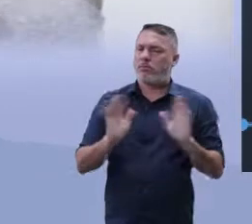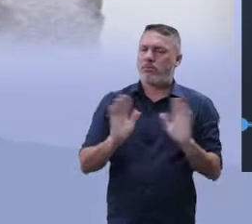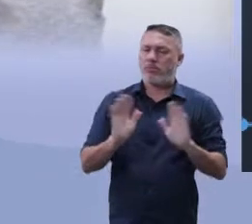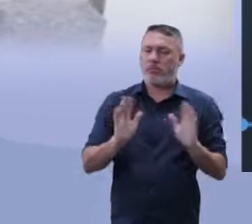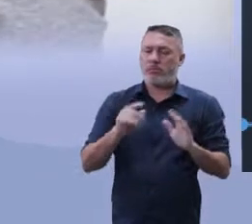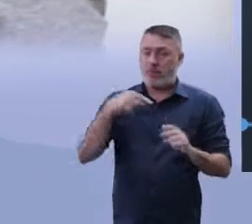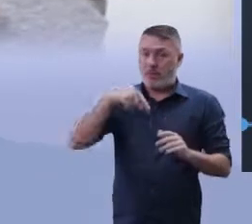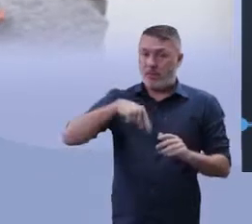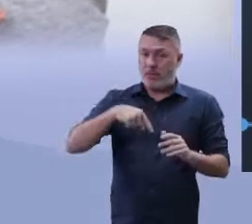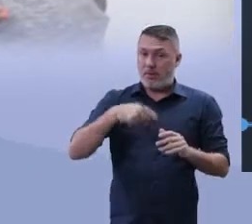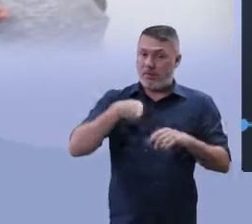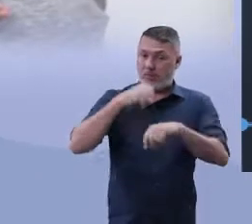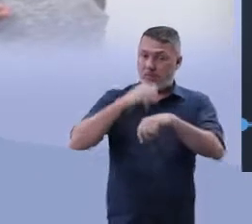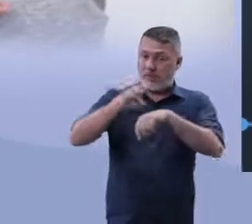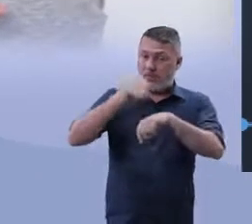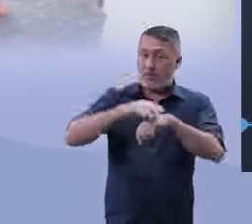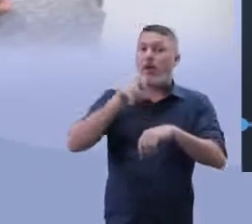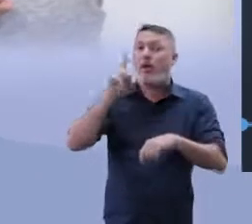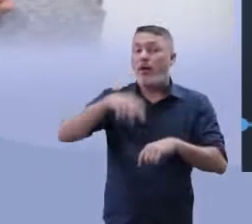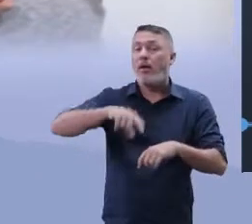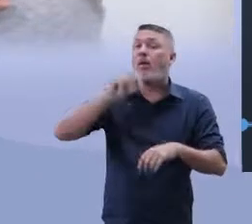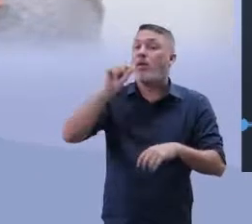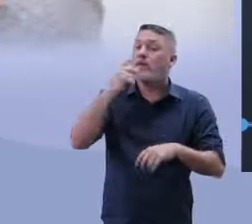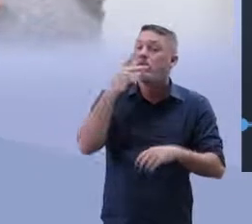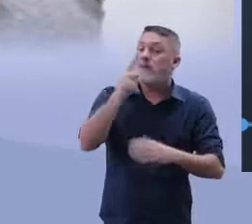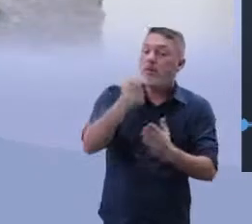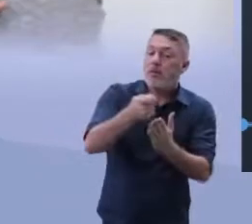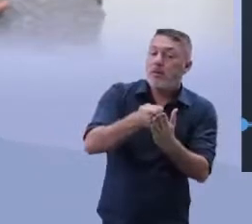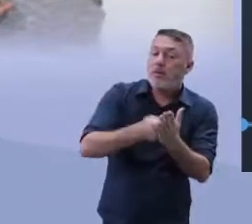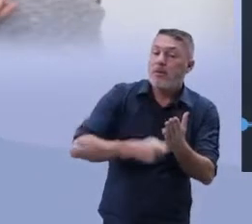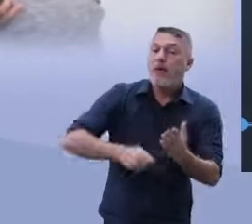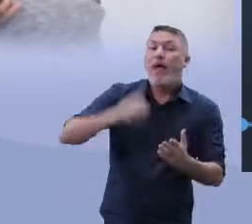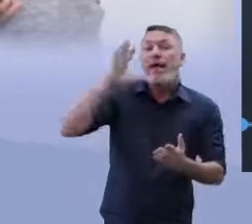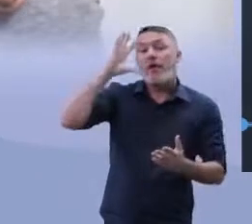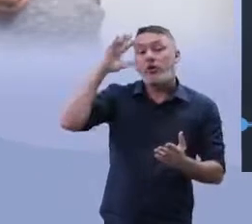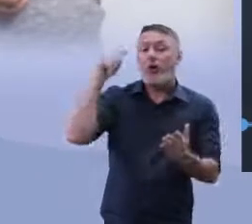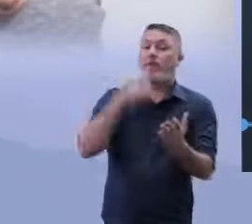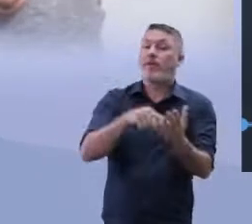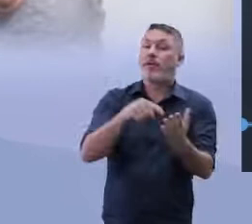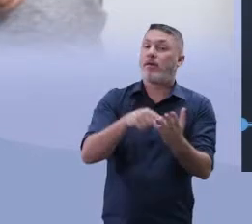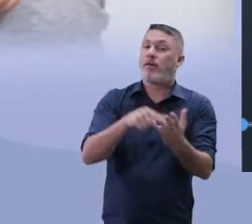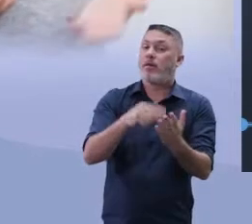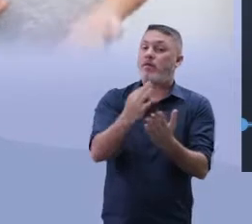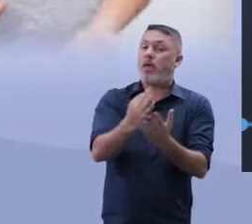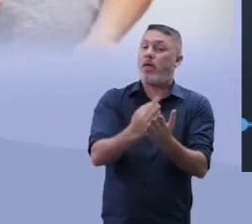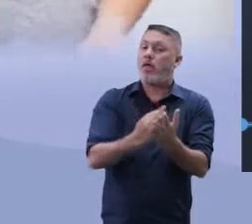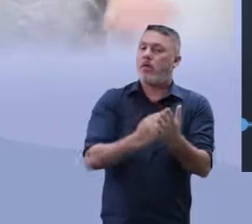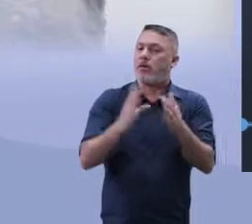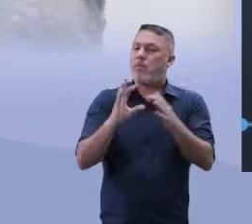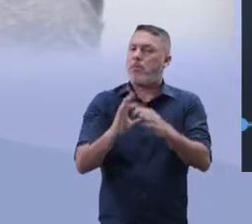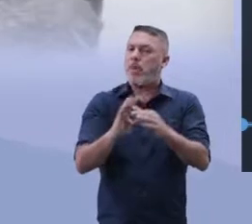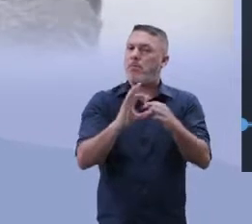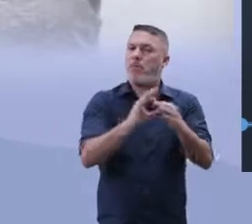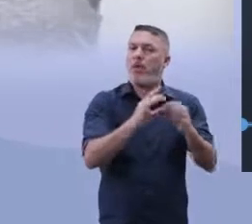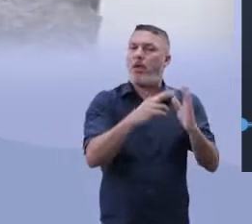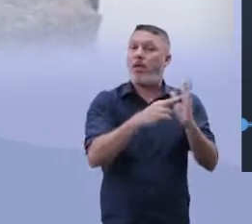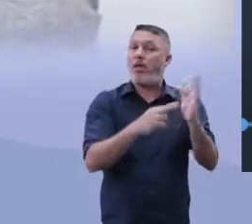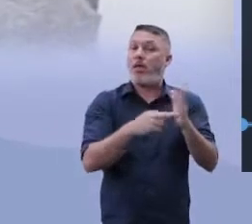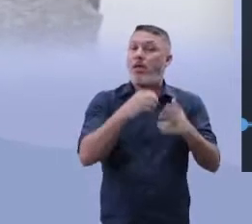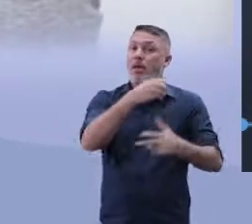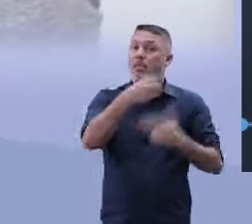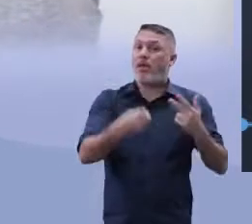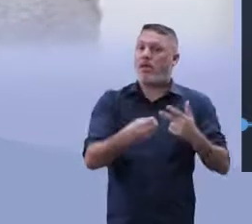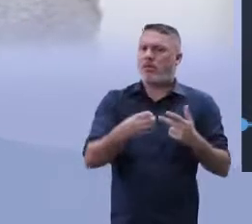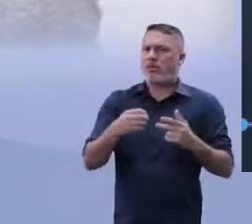aqui, repito, preciso enfatizar, é para resolver a sua redação, não resolver o problema da sociedade e muito